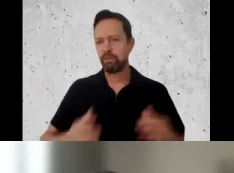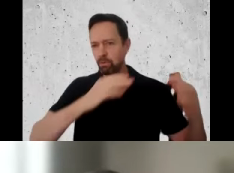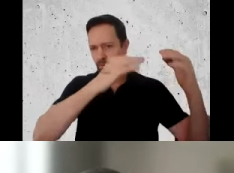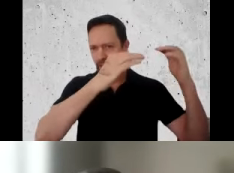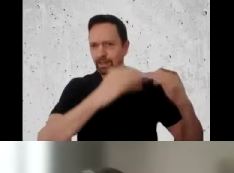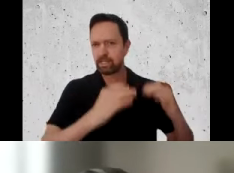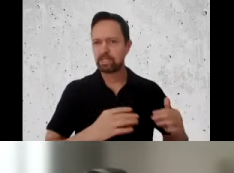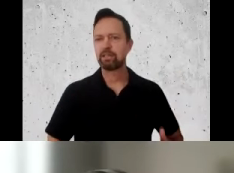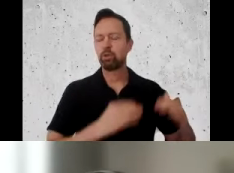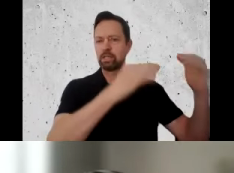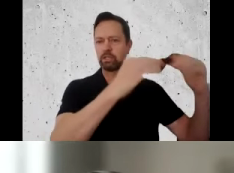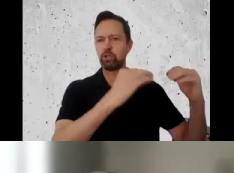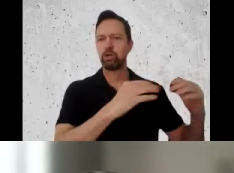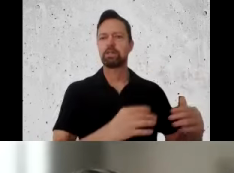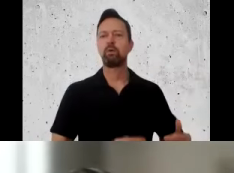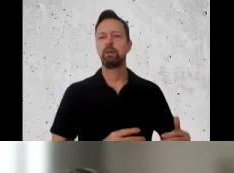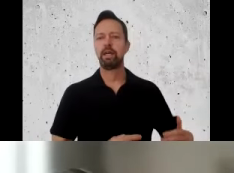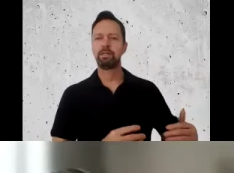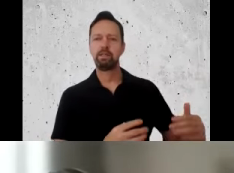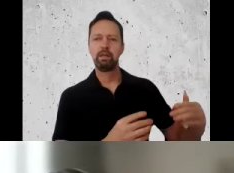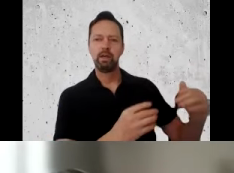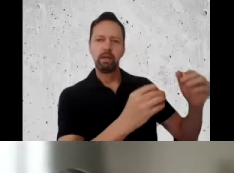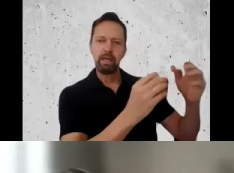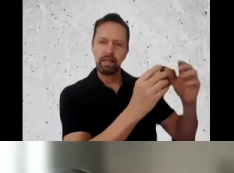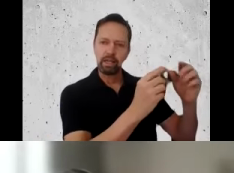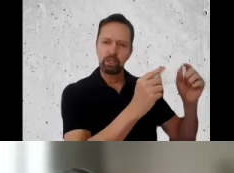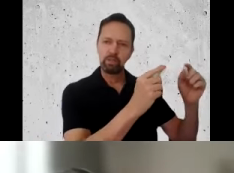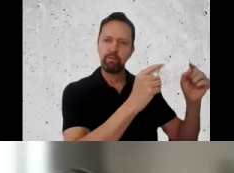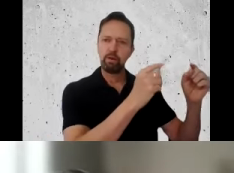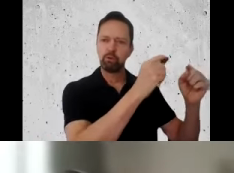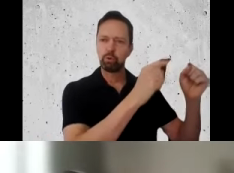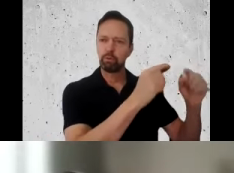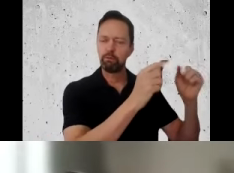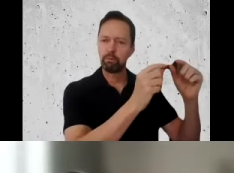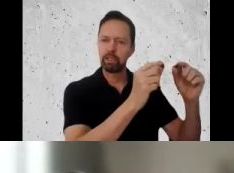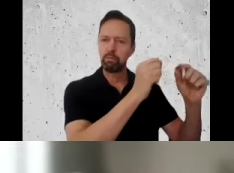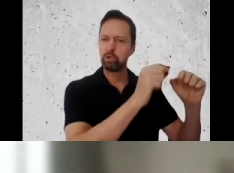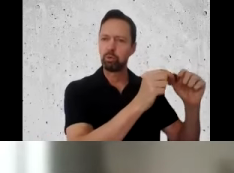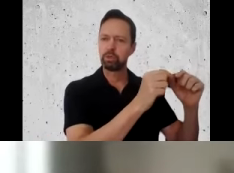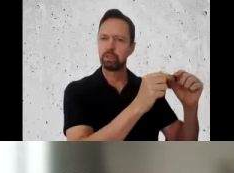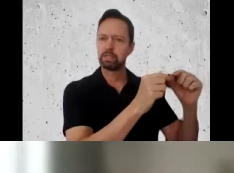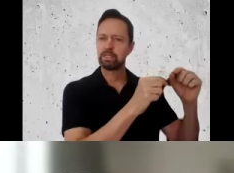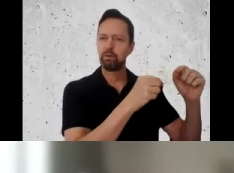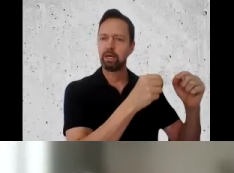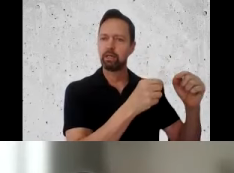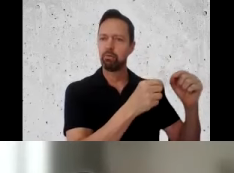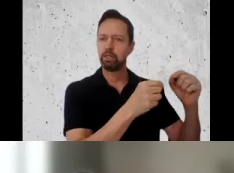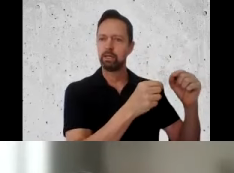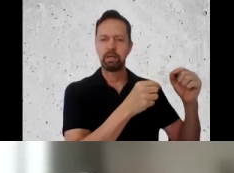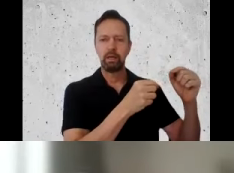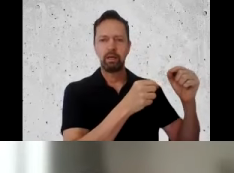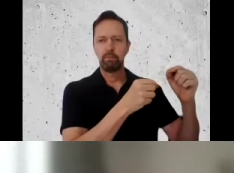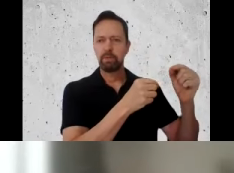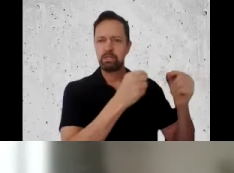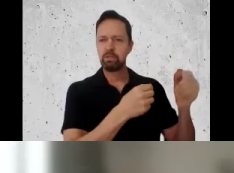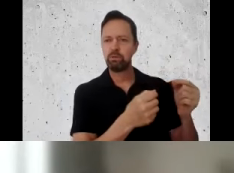você vai dizer, ah, vamos tentar listar todas as trocas que acontecem e ali a gente vê, vamos tentar medir o custo de transação em cada uma